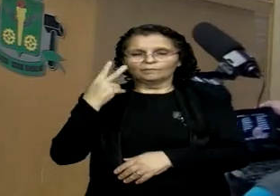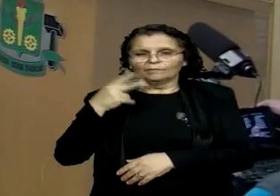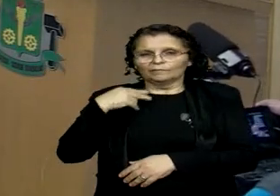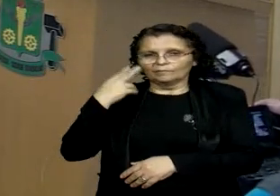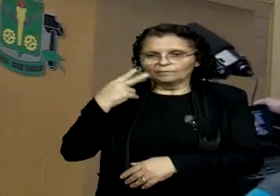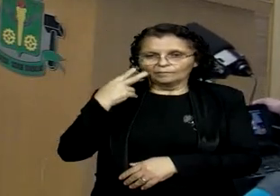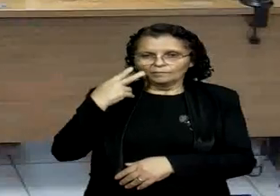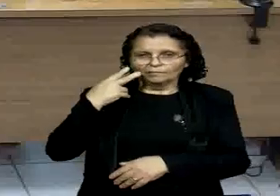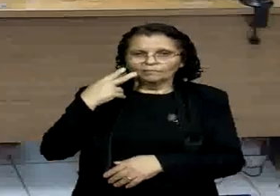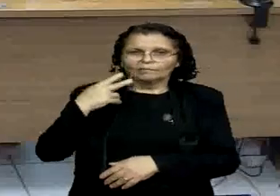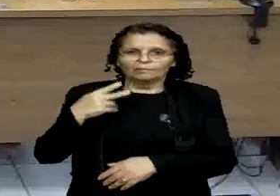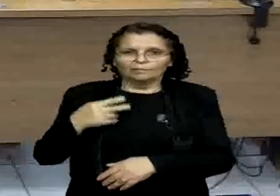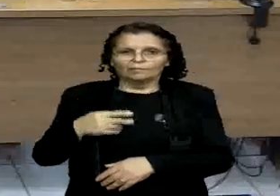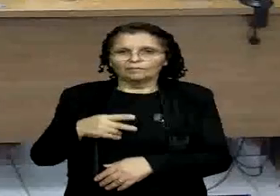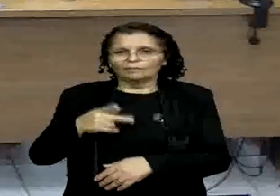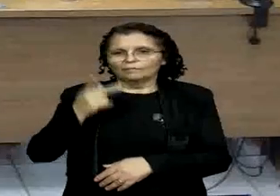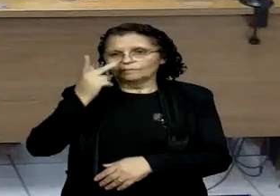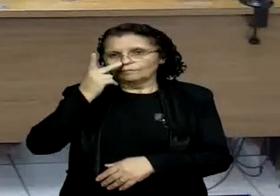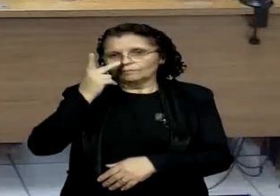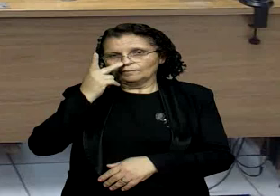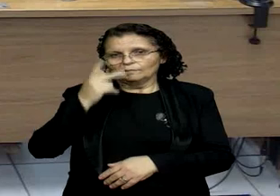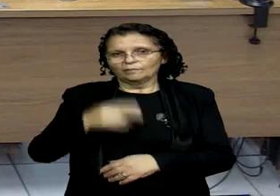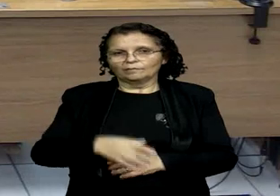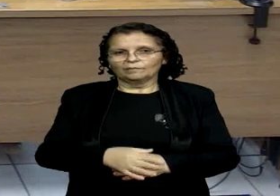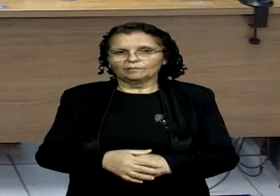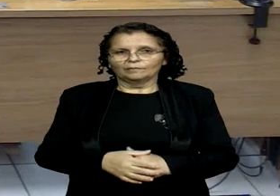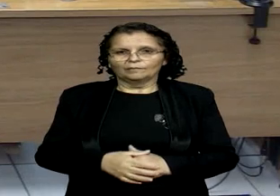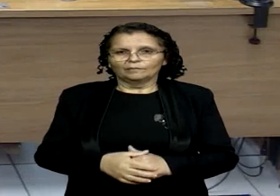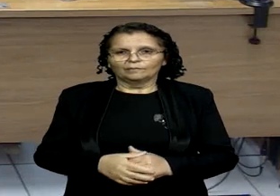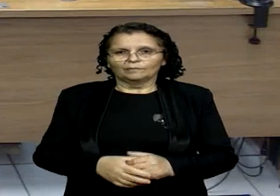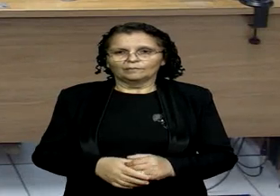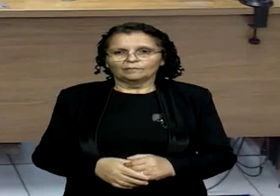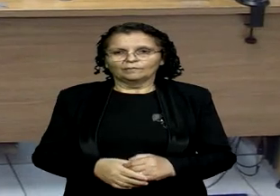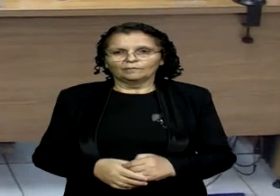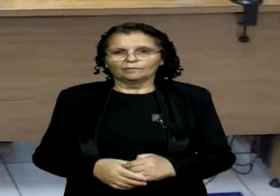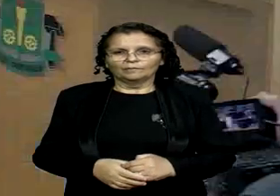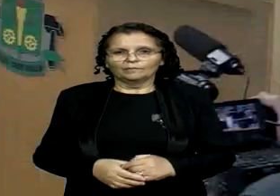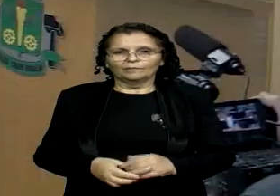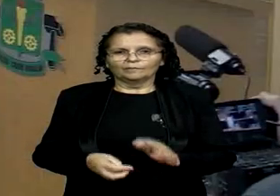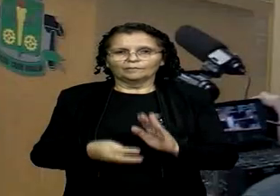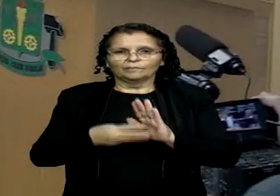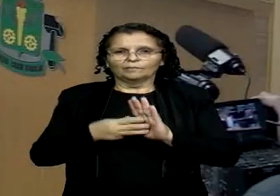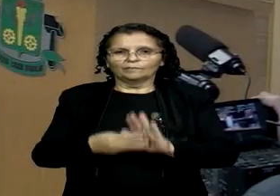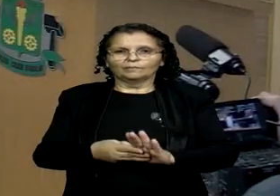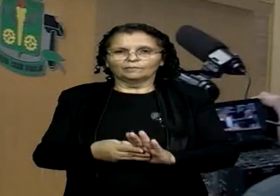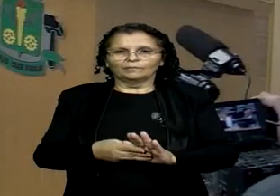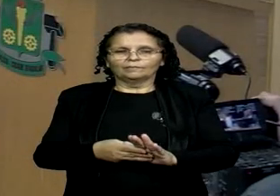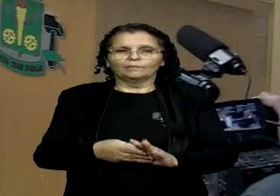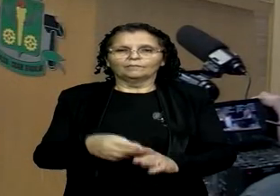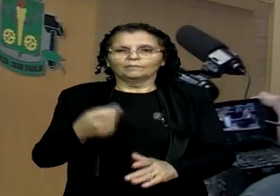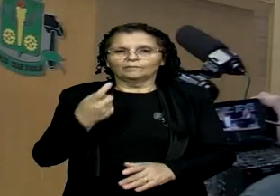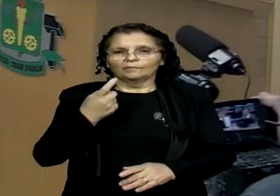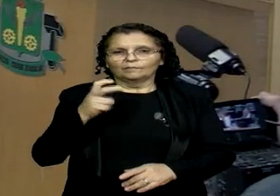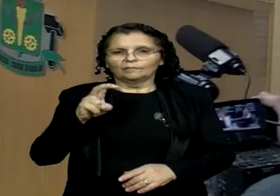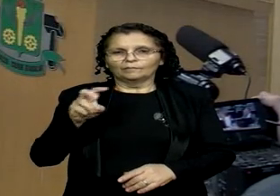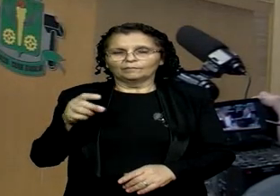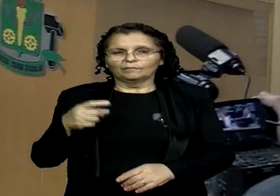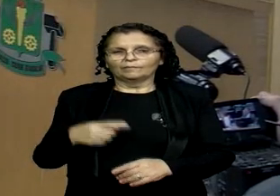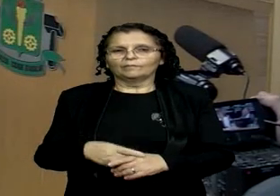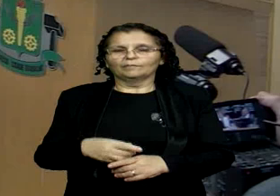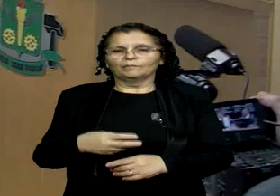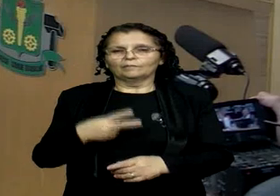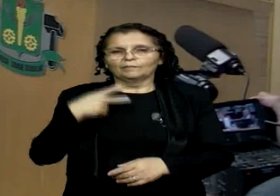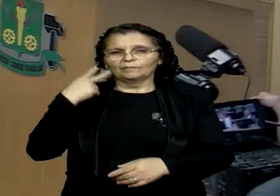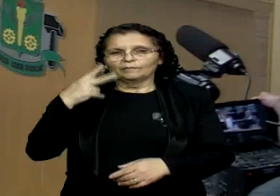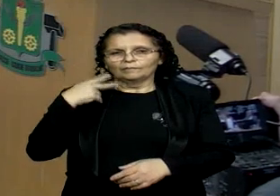pedido verbal do nobre vereador Pelé da Cândida. Moção de apoio, número 152 de 2024,